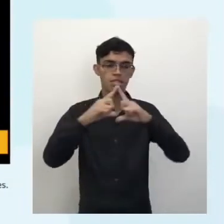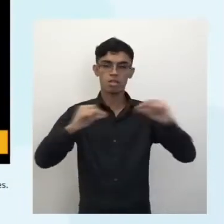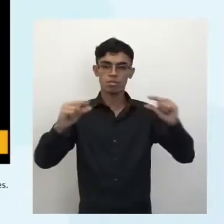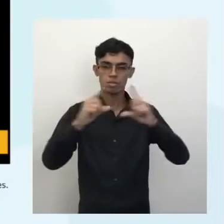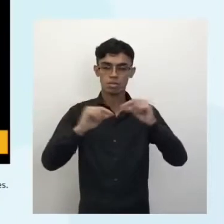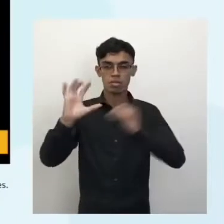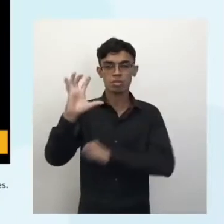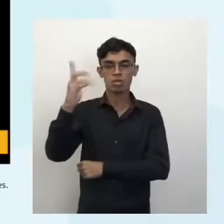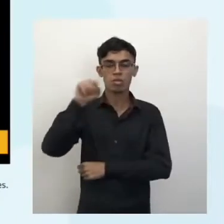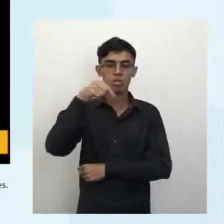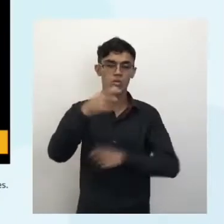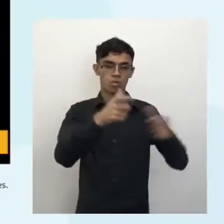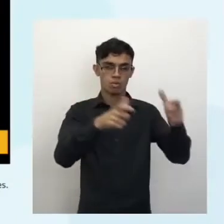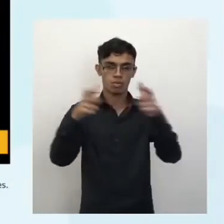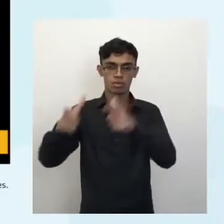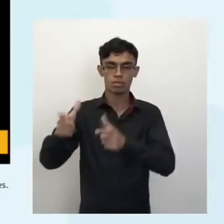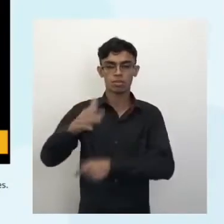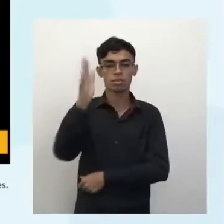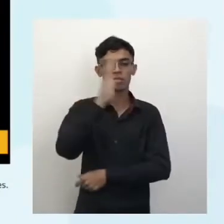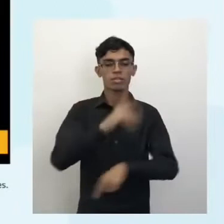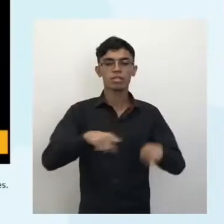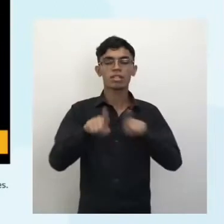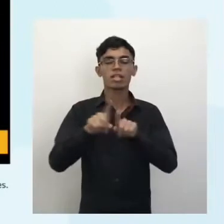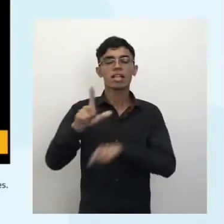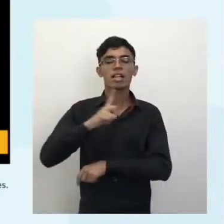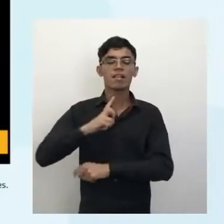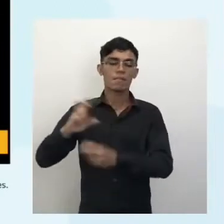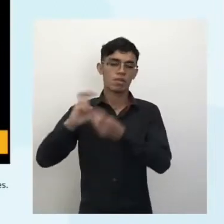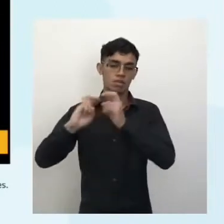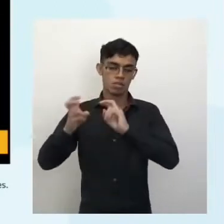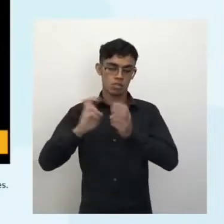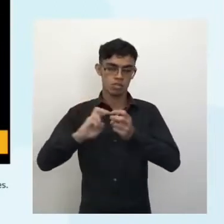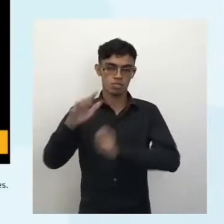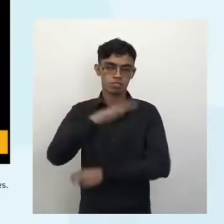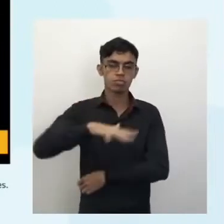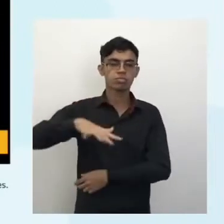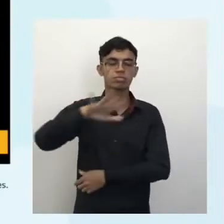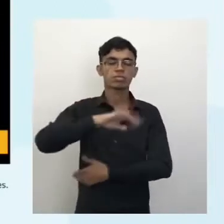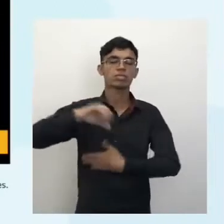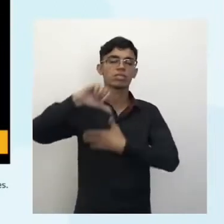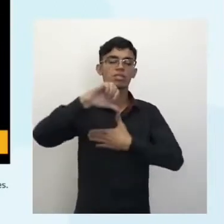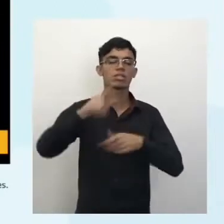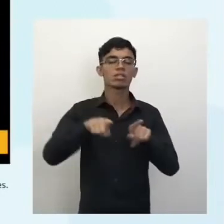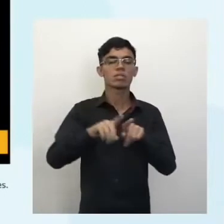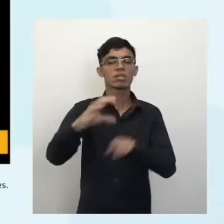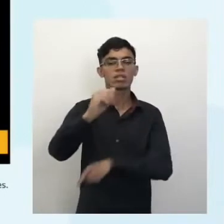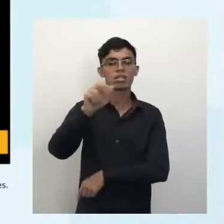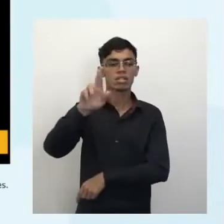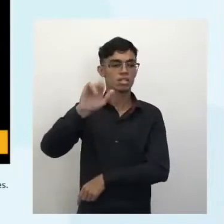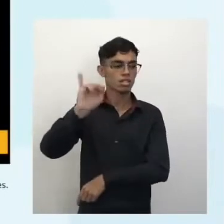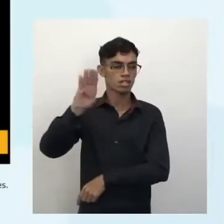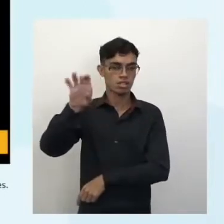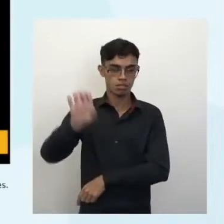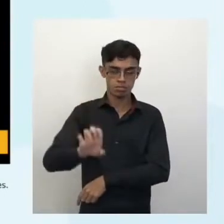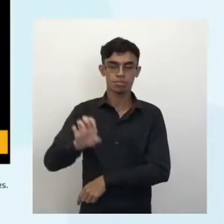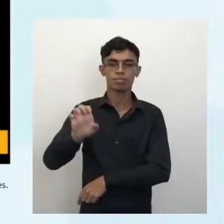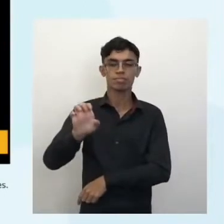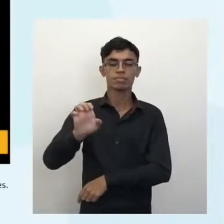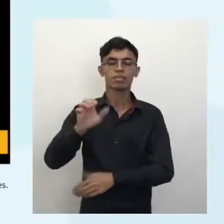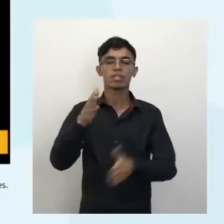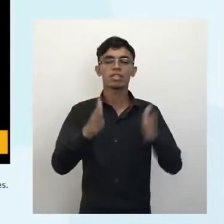do Brasil também, mostrando aí uma reunião regional para a América Latina e Caribe sobre a década internacional